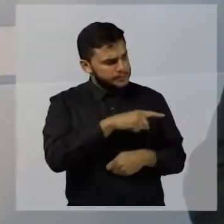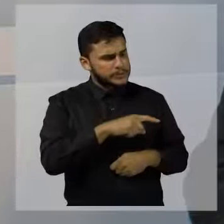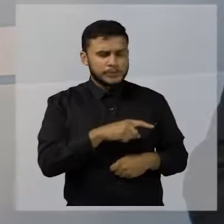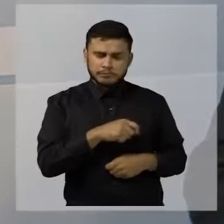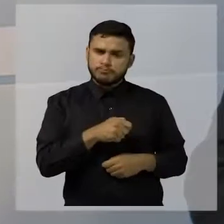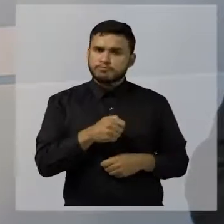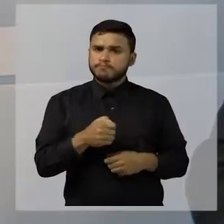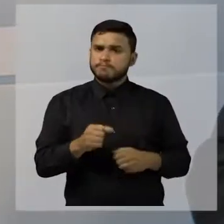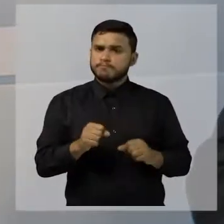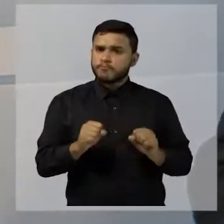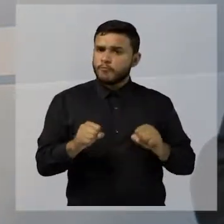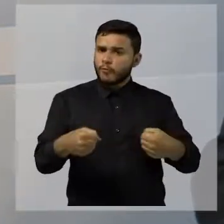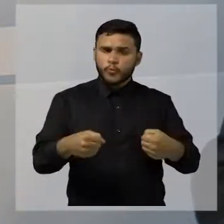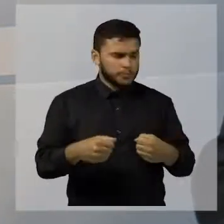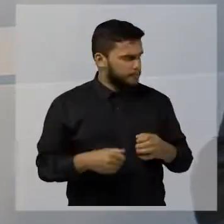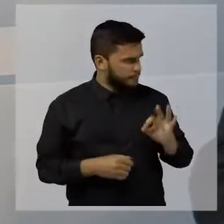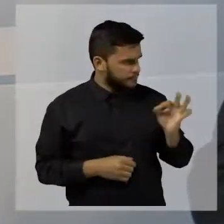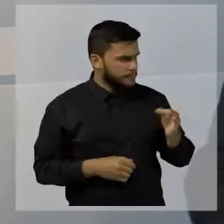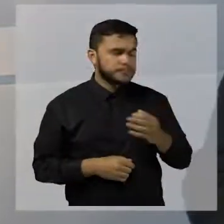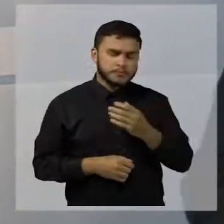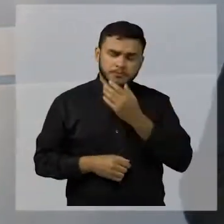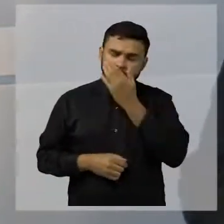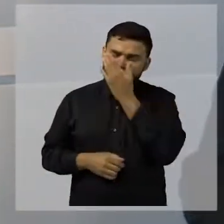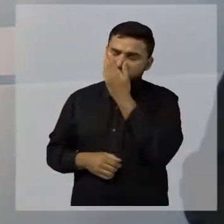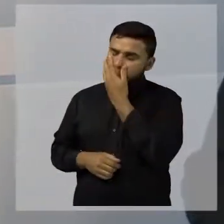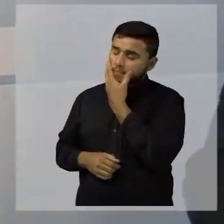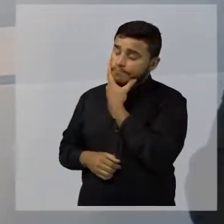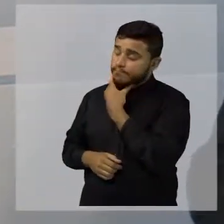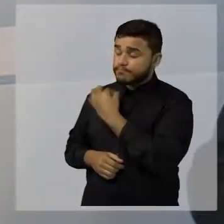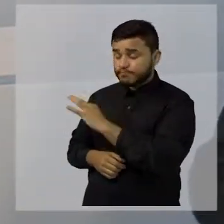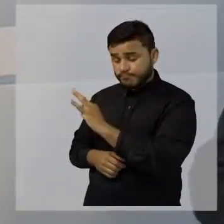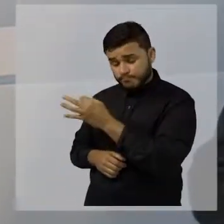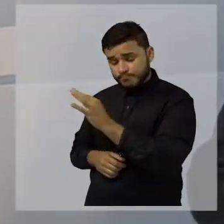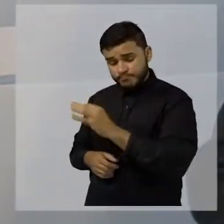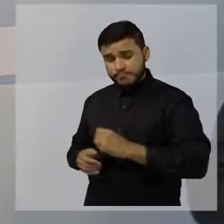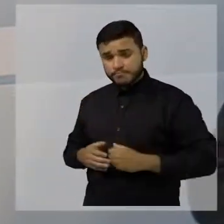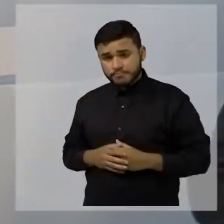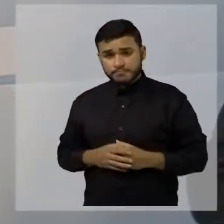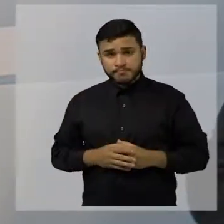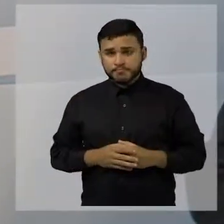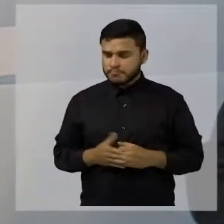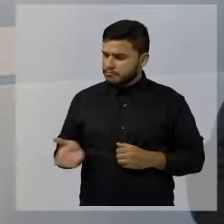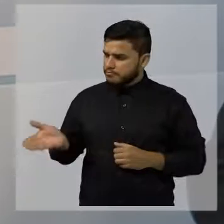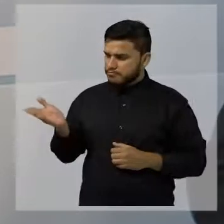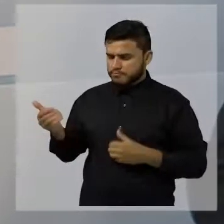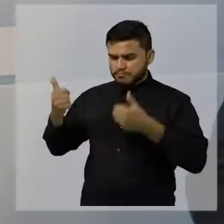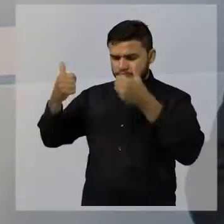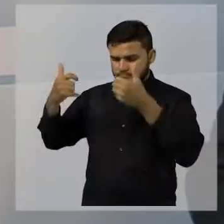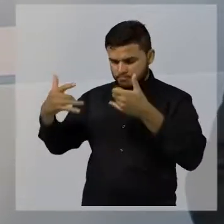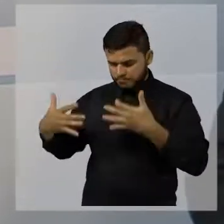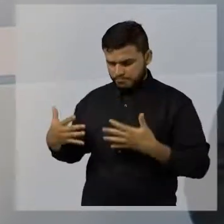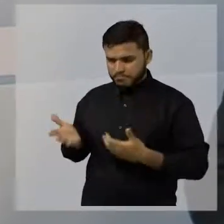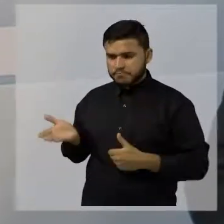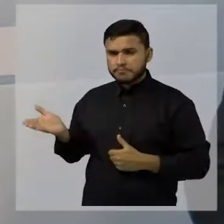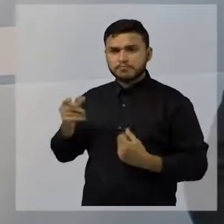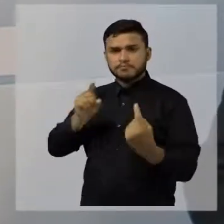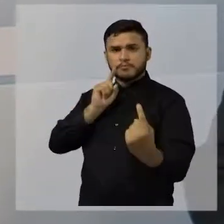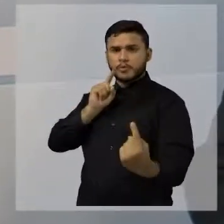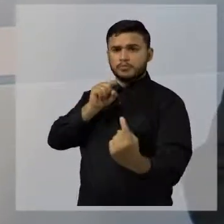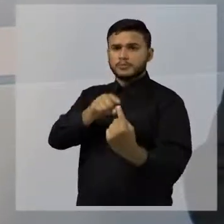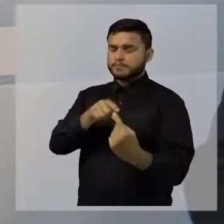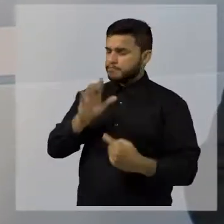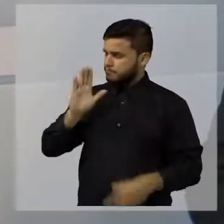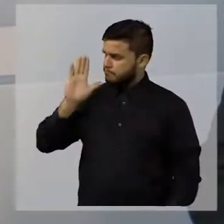aos senhores. Na verdade, eu digo muito, você falou muito bem da missão e do